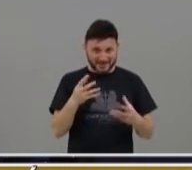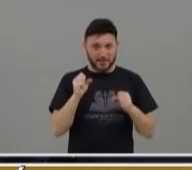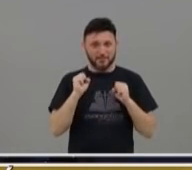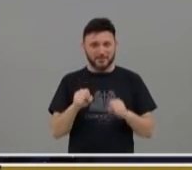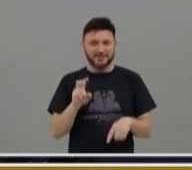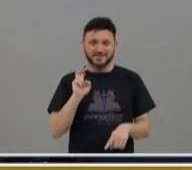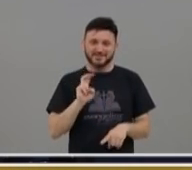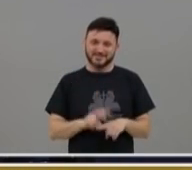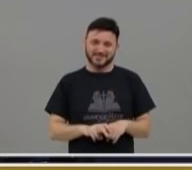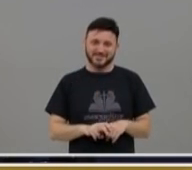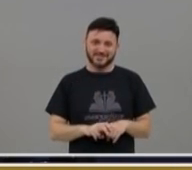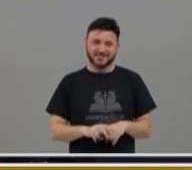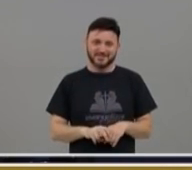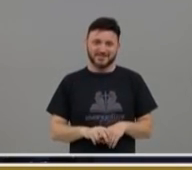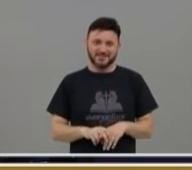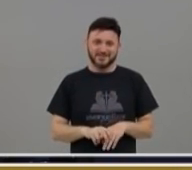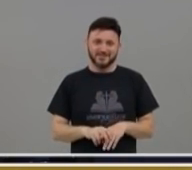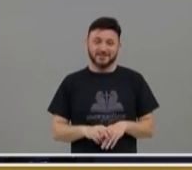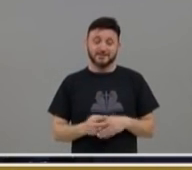agora, dizendo bem baixinho: